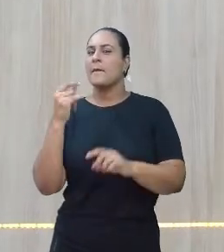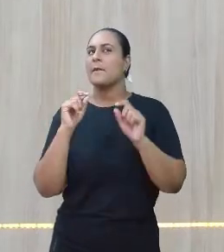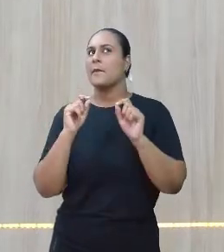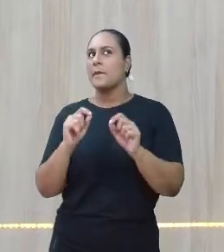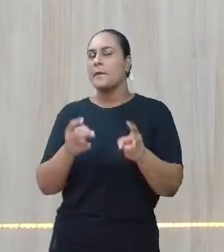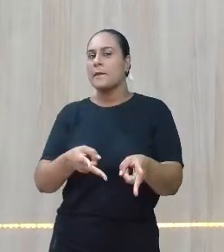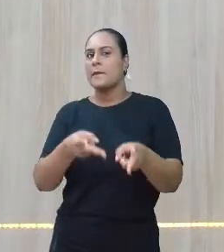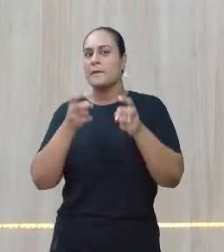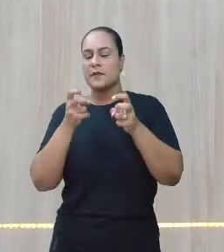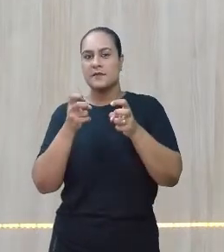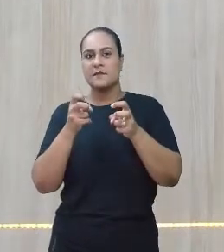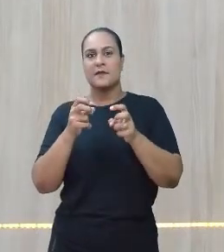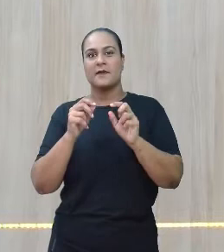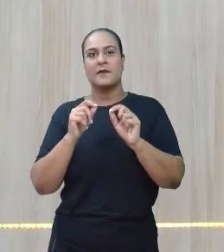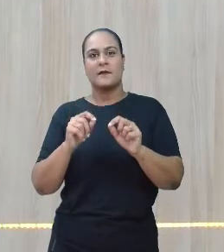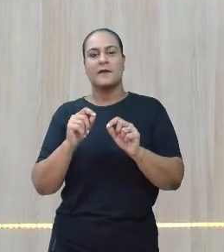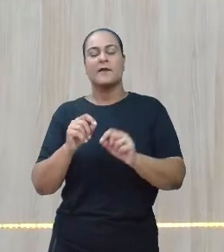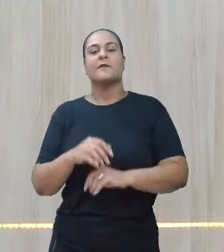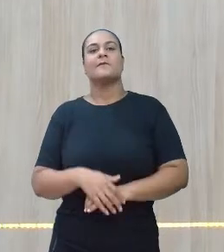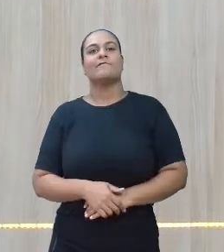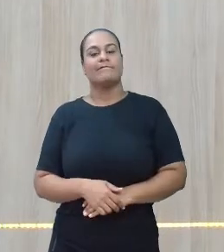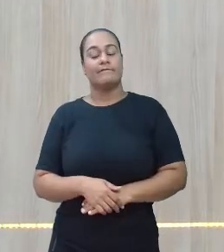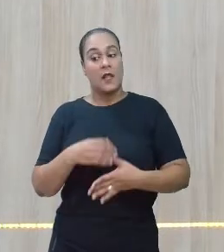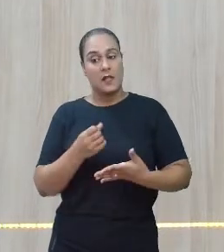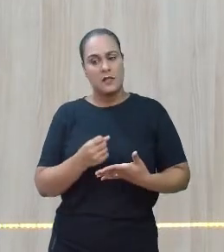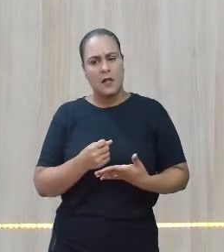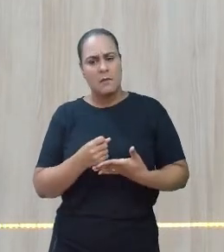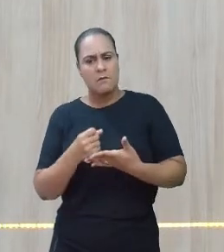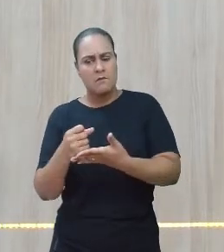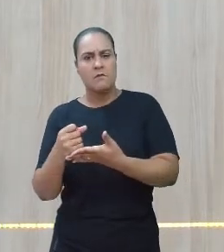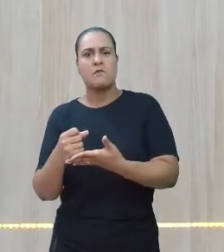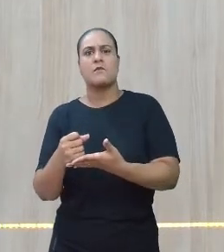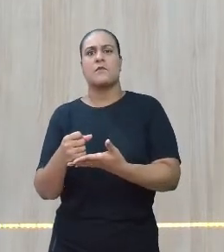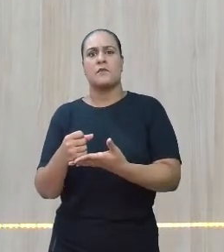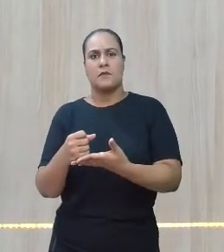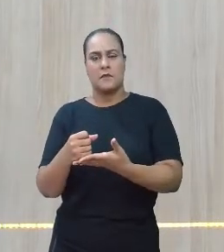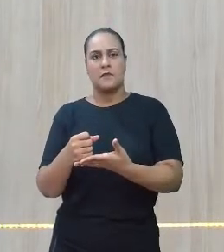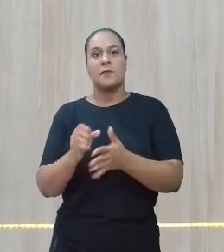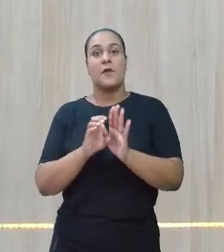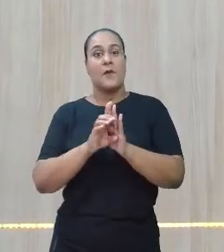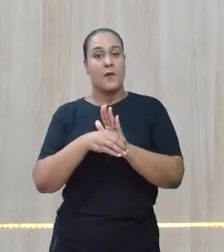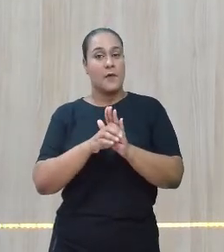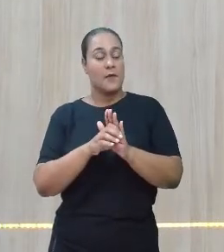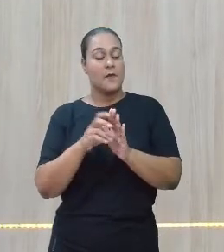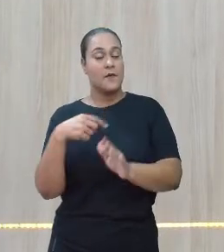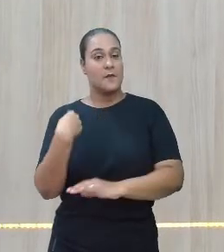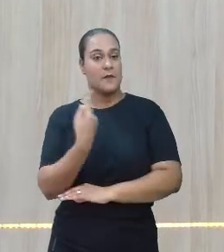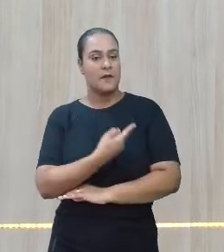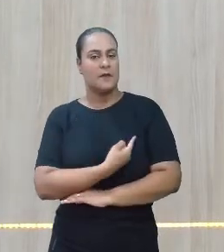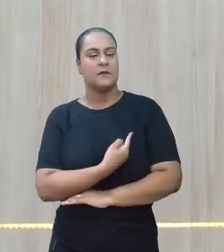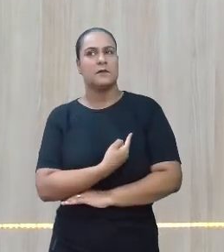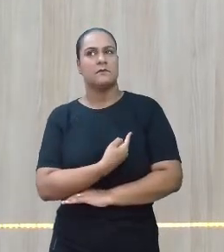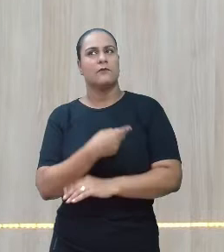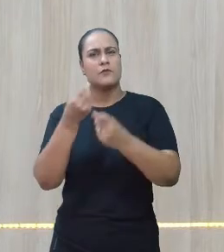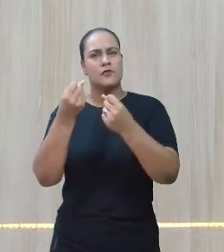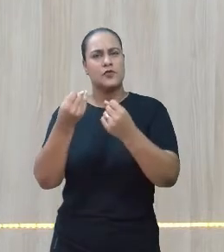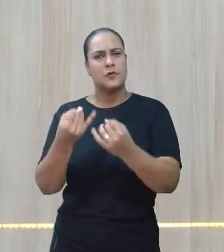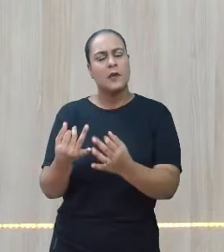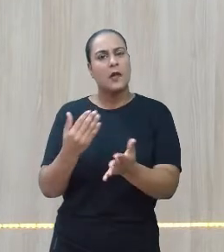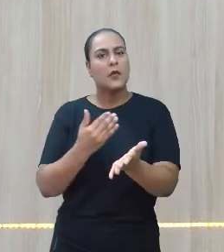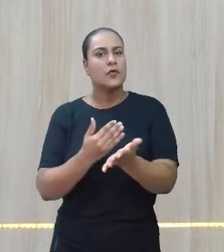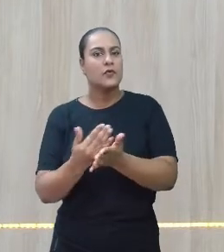gente perceber aqui, pessoal, né, essa contribuição e também esse conceito, para a gente também, como eu disse lá no início,